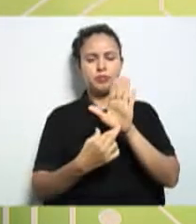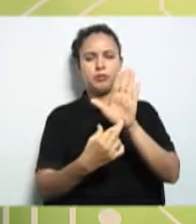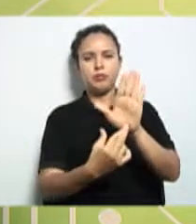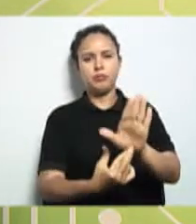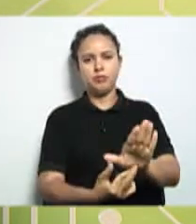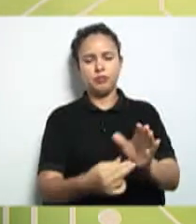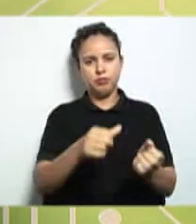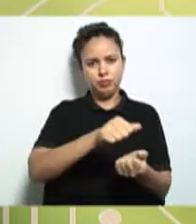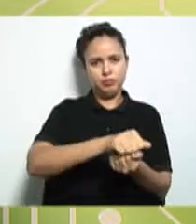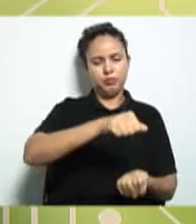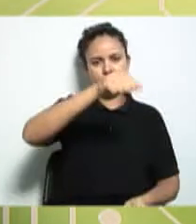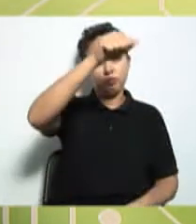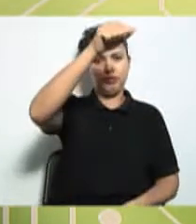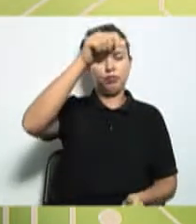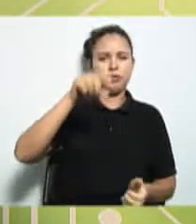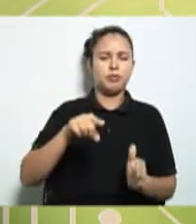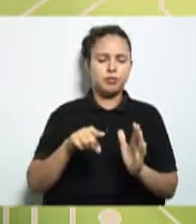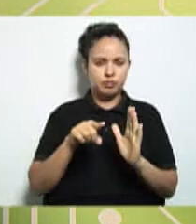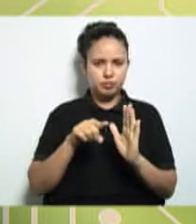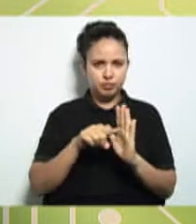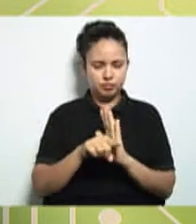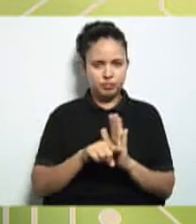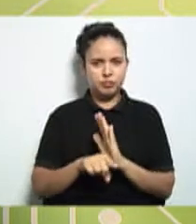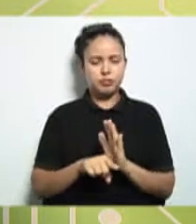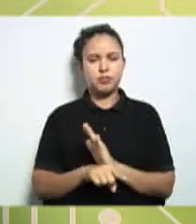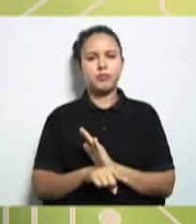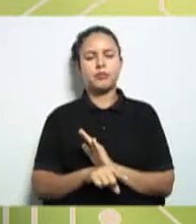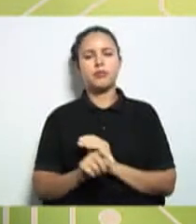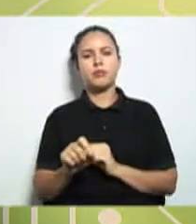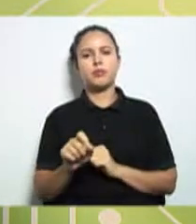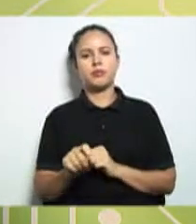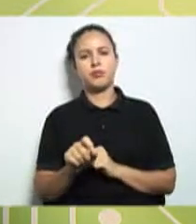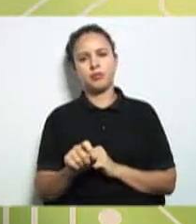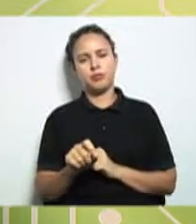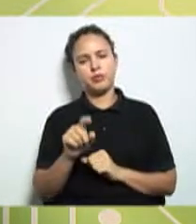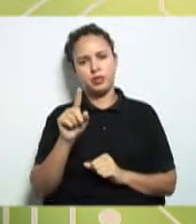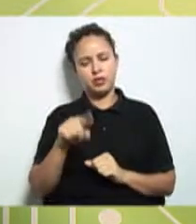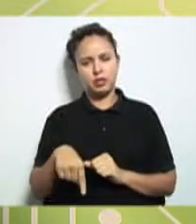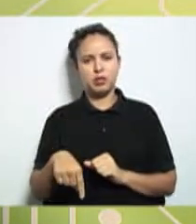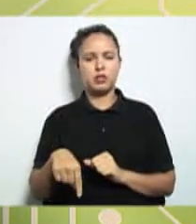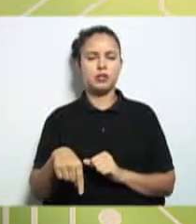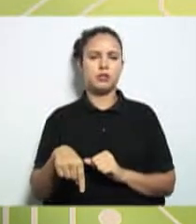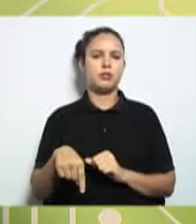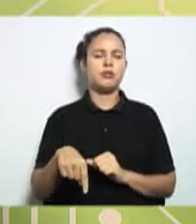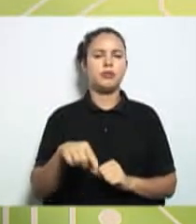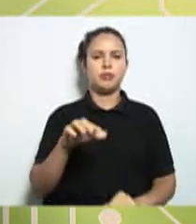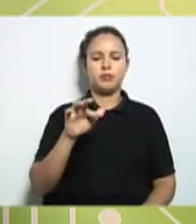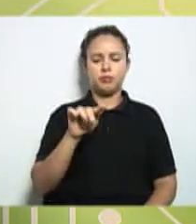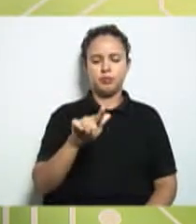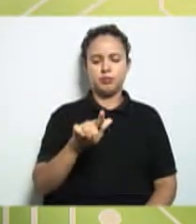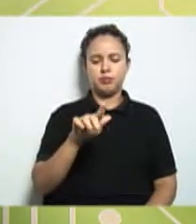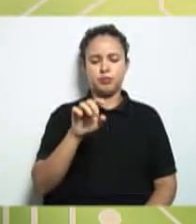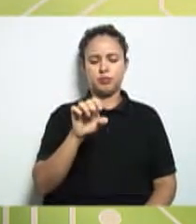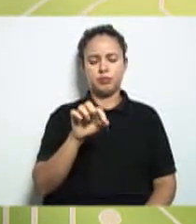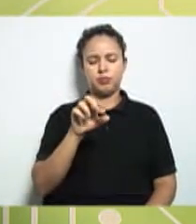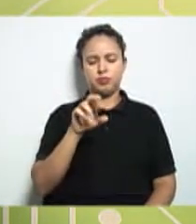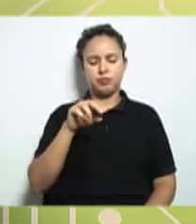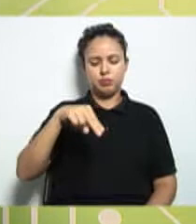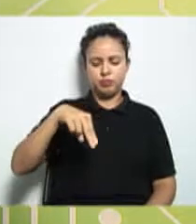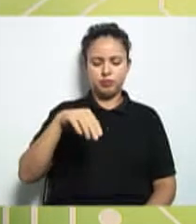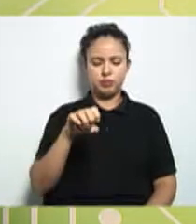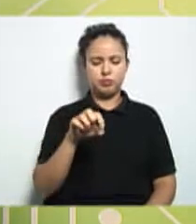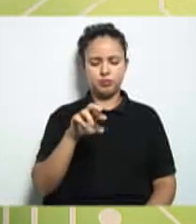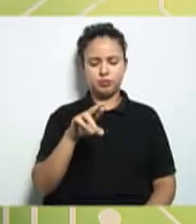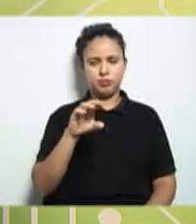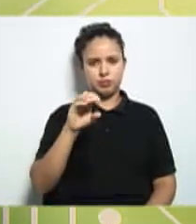apresentação de pesquisa naquilo que nós chamamos de gênero de comunicação científica. Então,